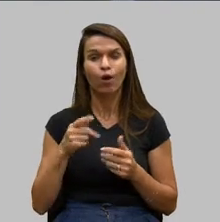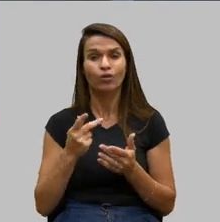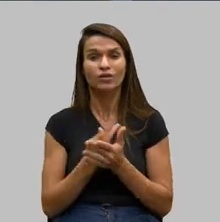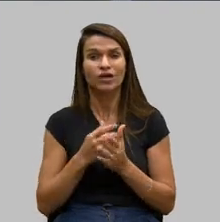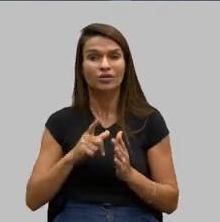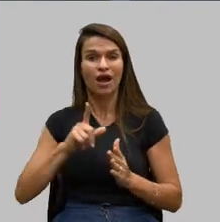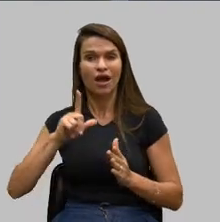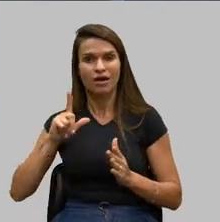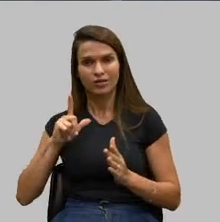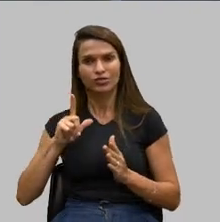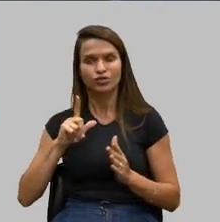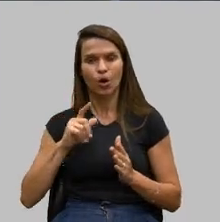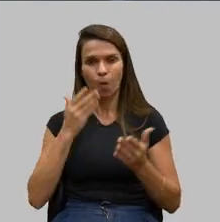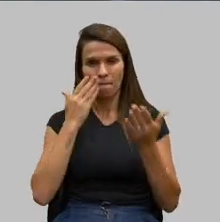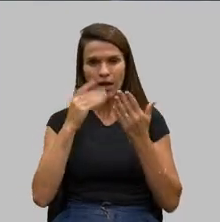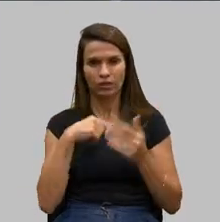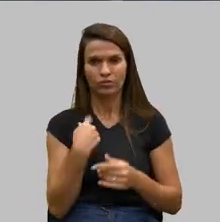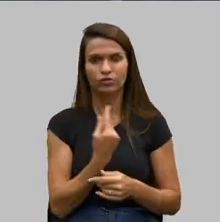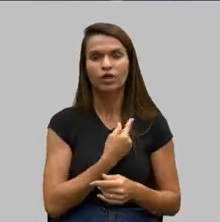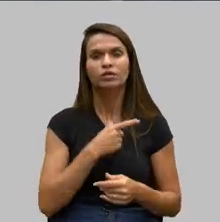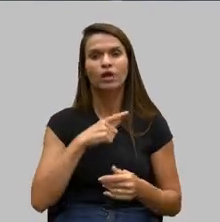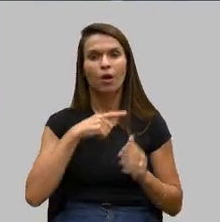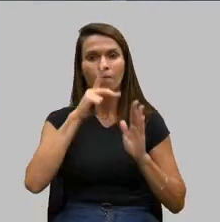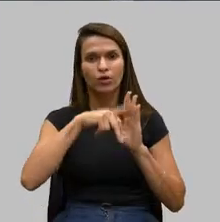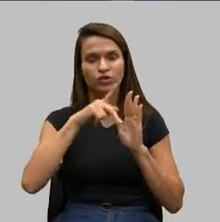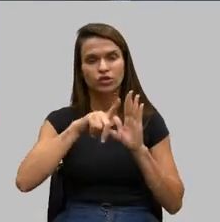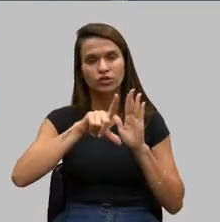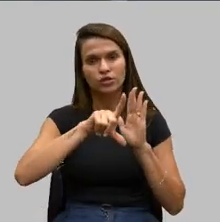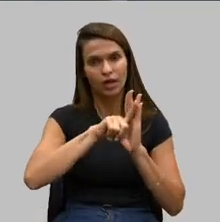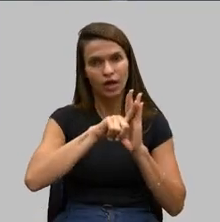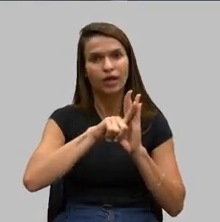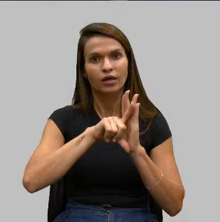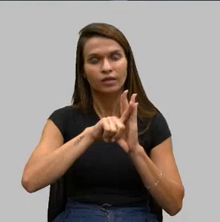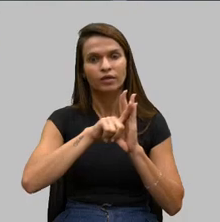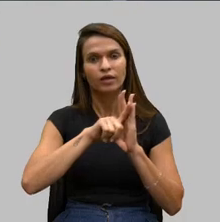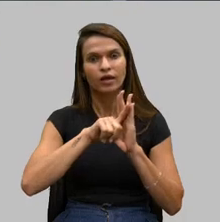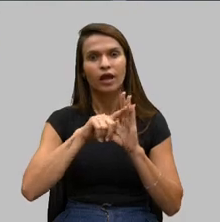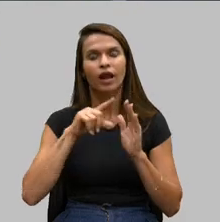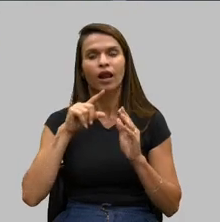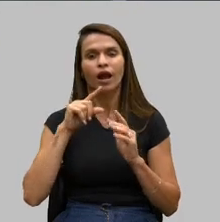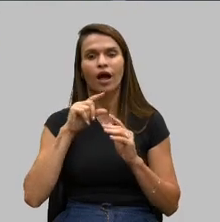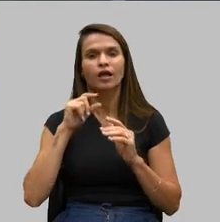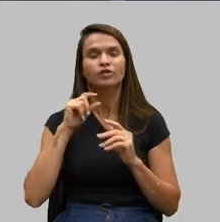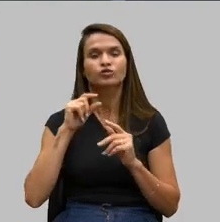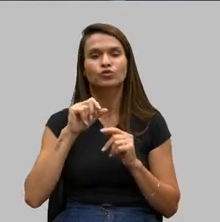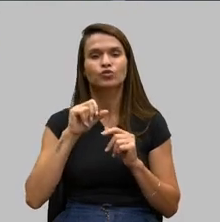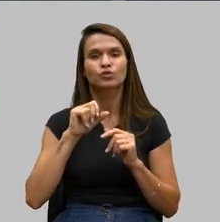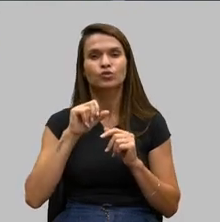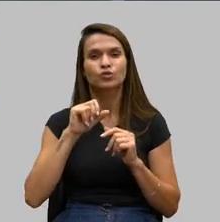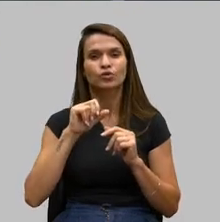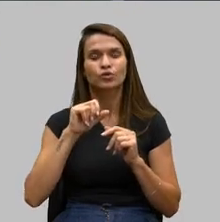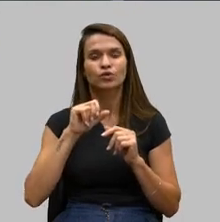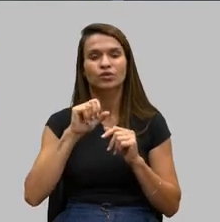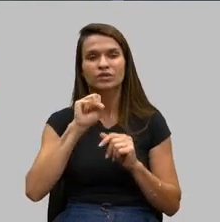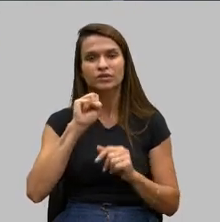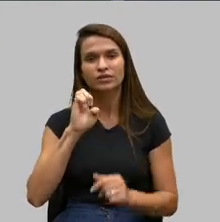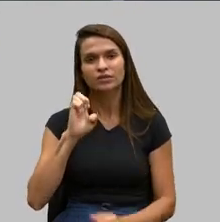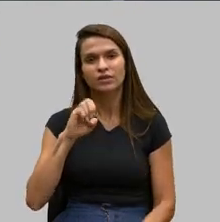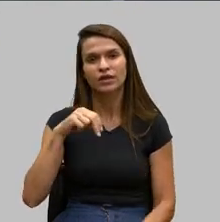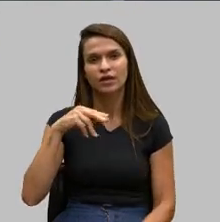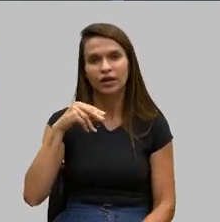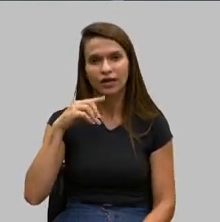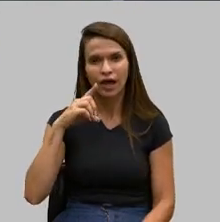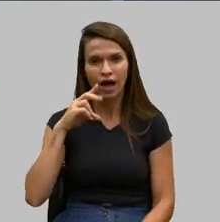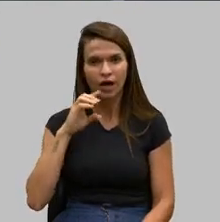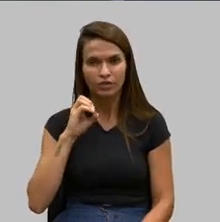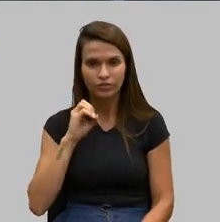é que tem um projeto de lei já em andamento no Senado e aqui já deixa registrado aqui todos os nossos esforços para aprovação desse